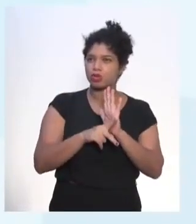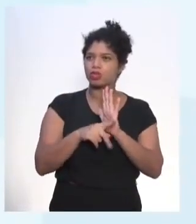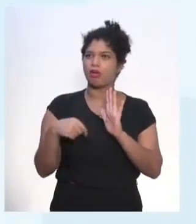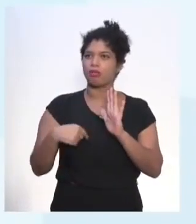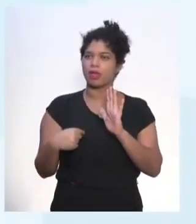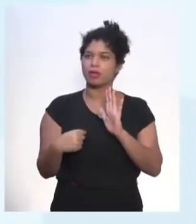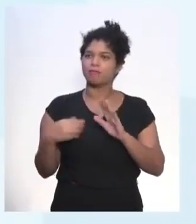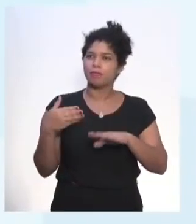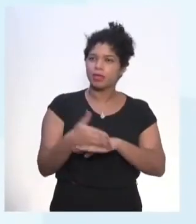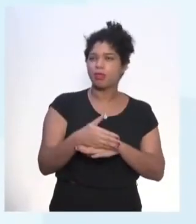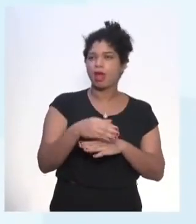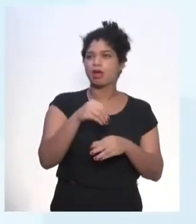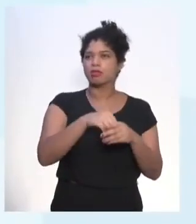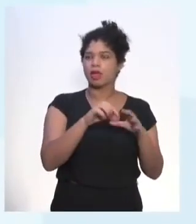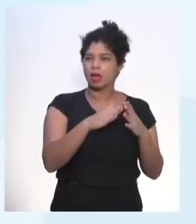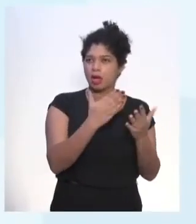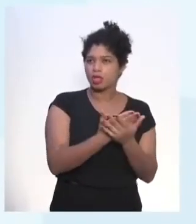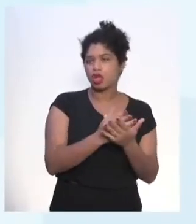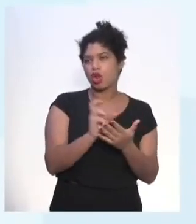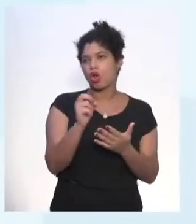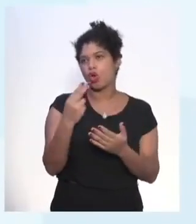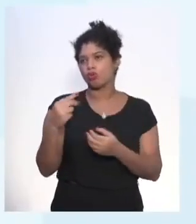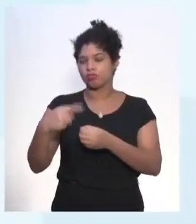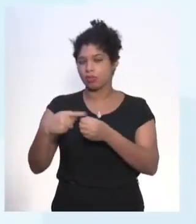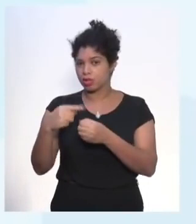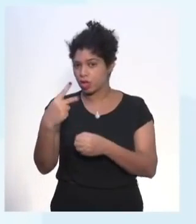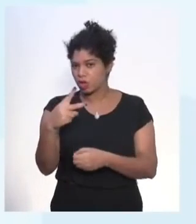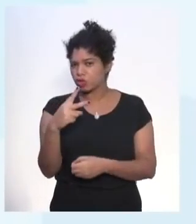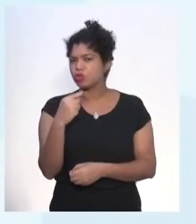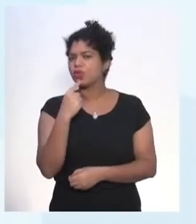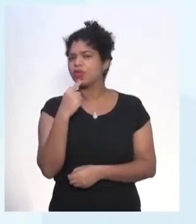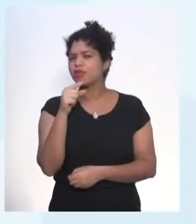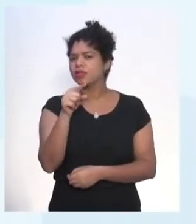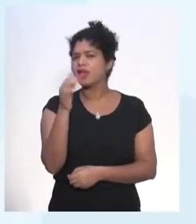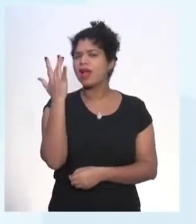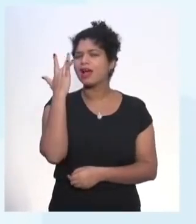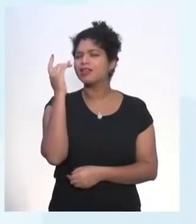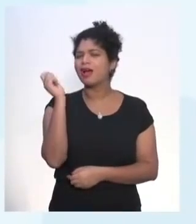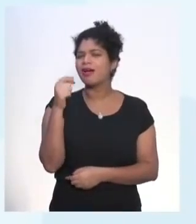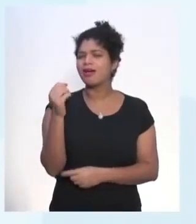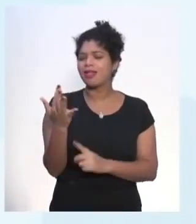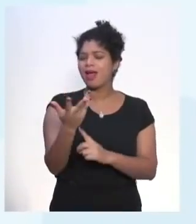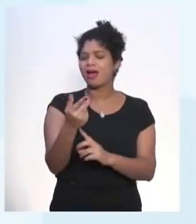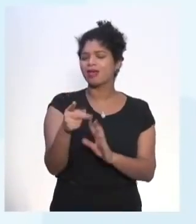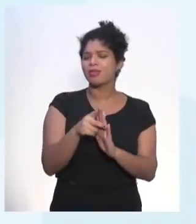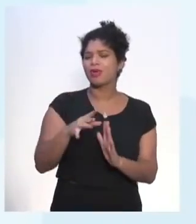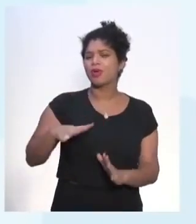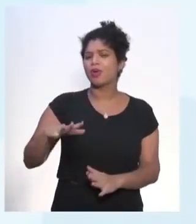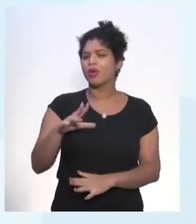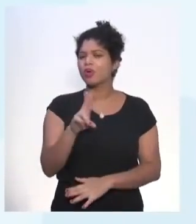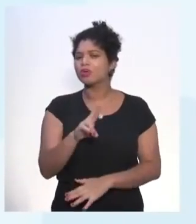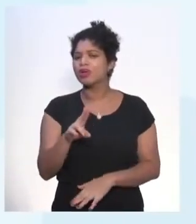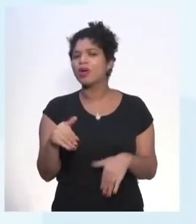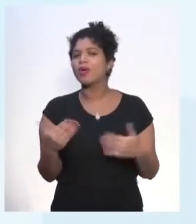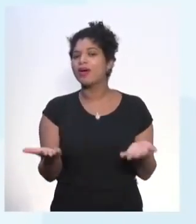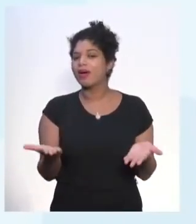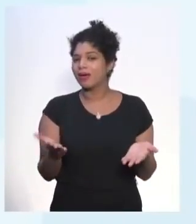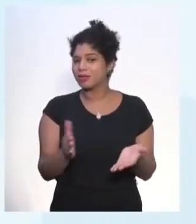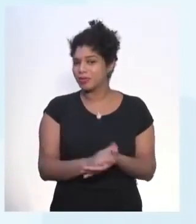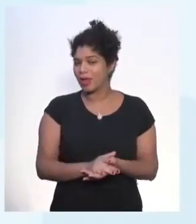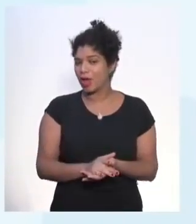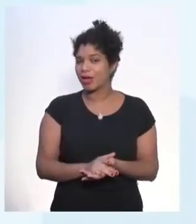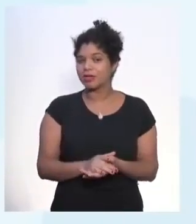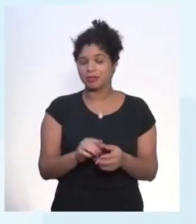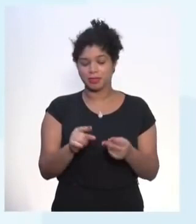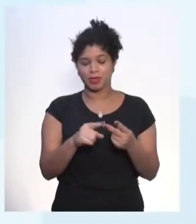cultural na escola de vocês ou na cidade onde vocês moram, que tipo de arte urbana vocês utilizariam? E qual